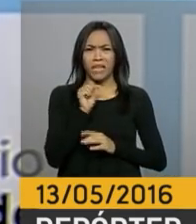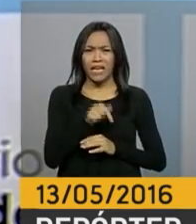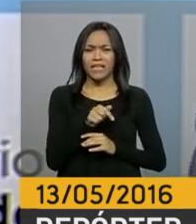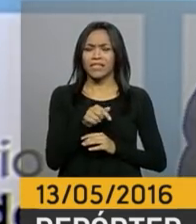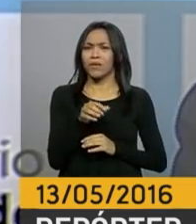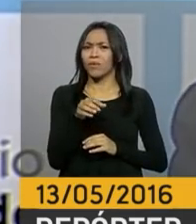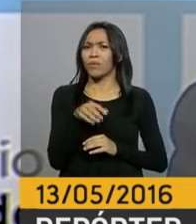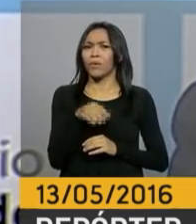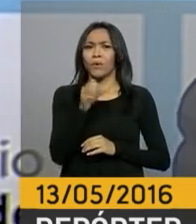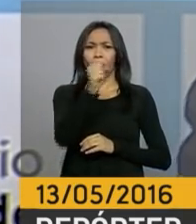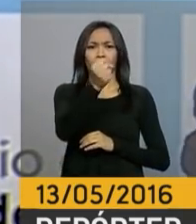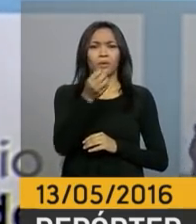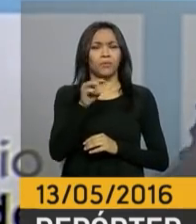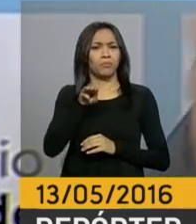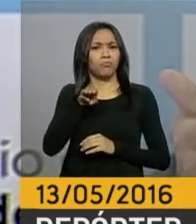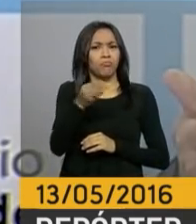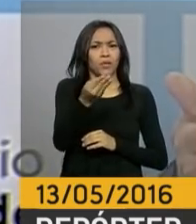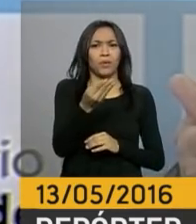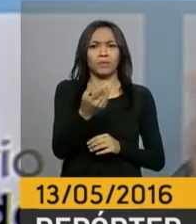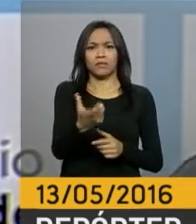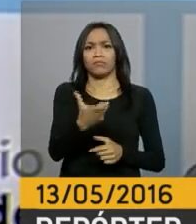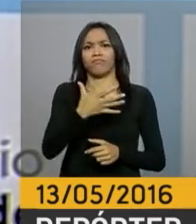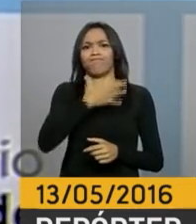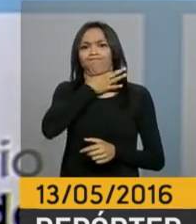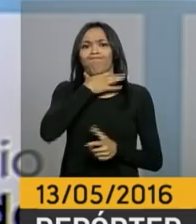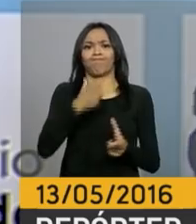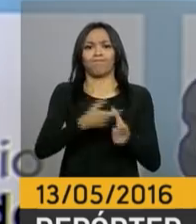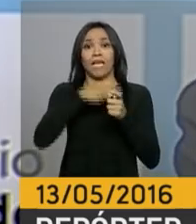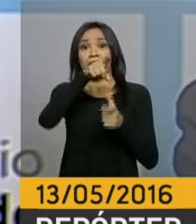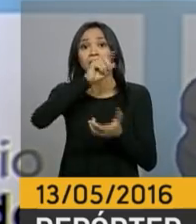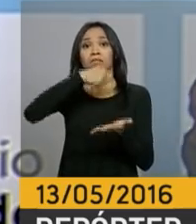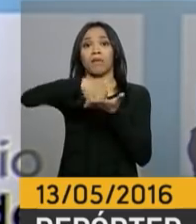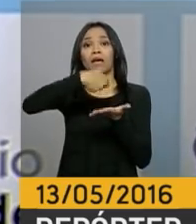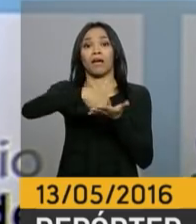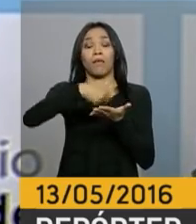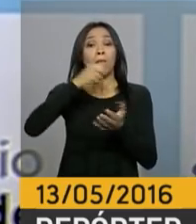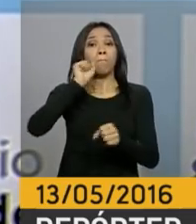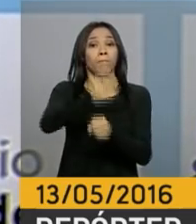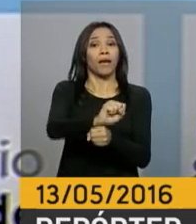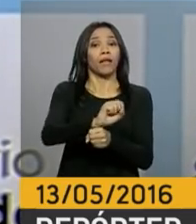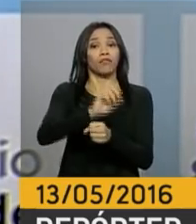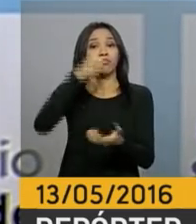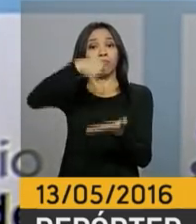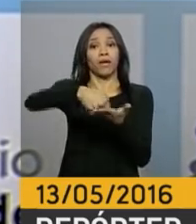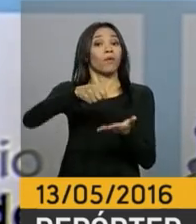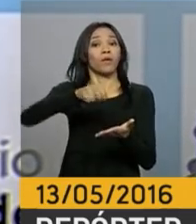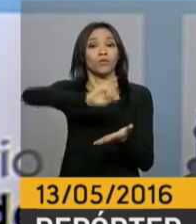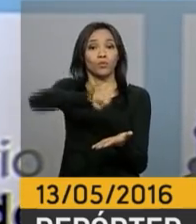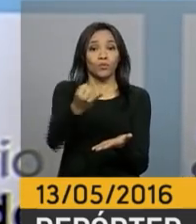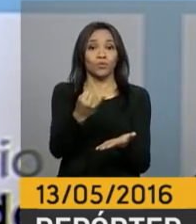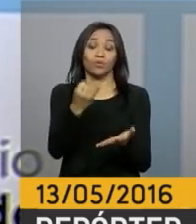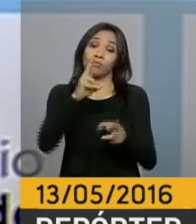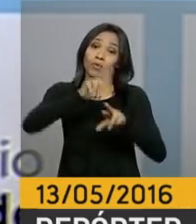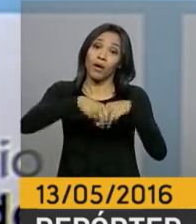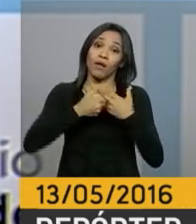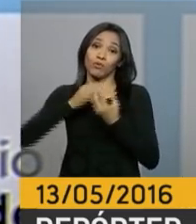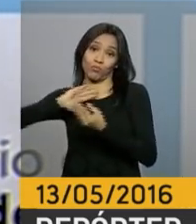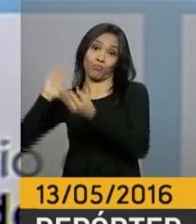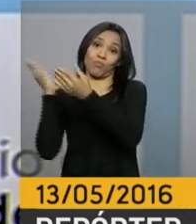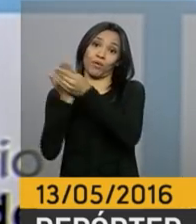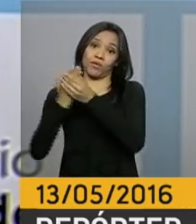Déficit na arrecadação porque eles pararam de pagar os juros por por conta da liminar então Eh nós temos um déficit muito